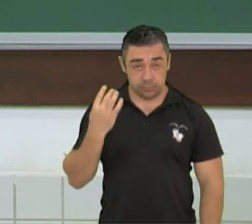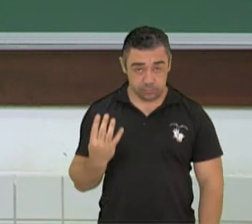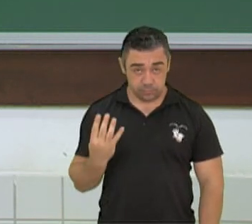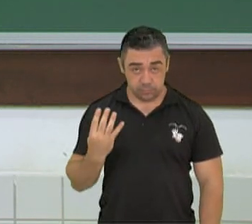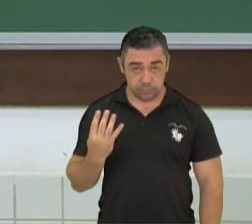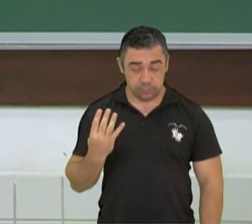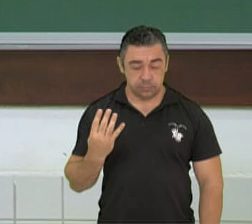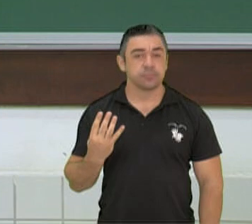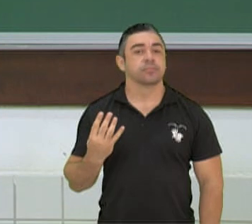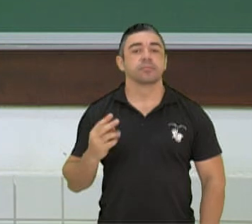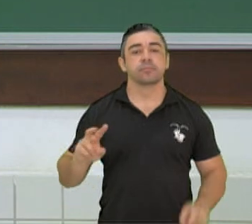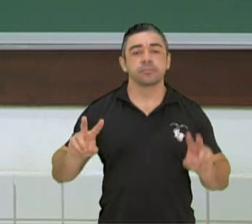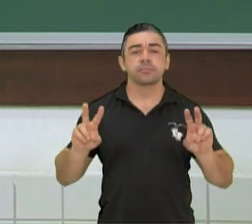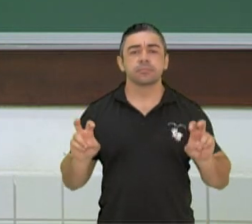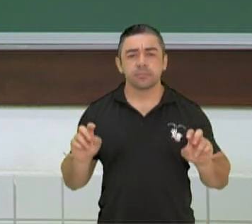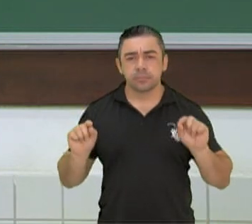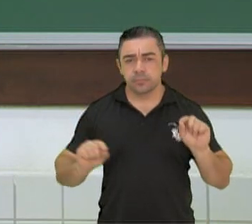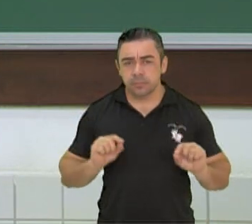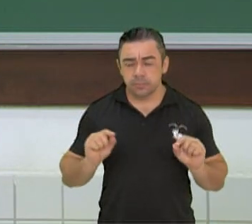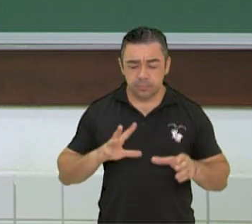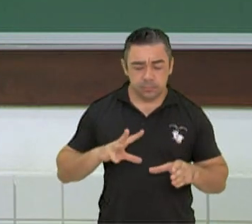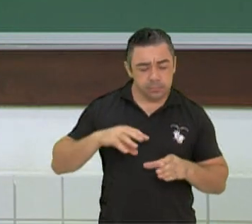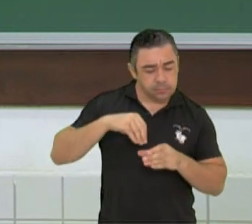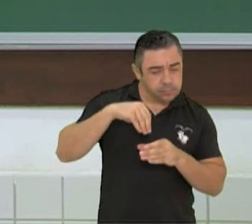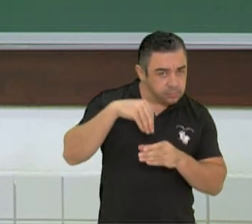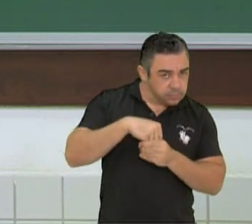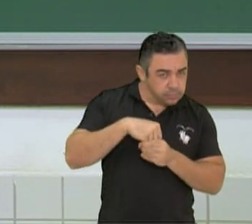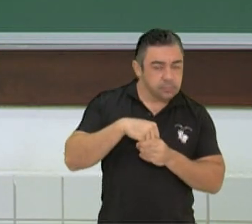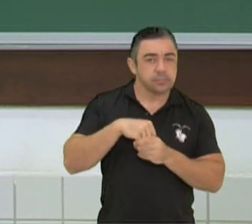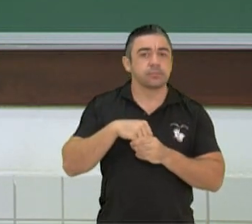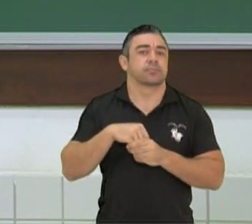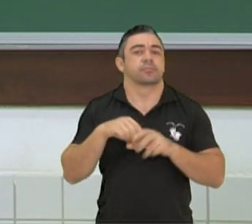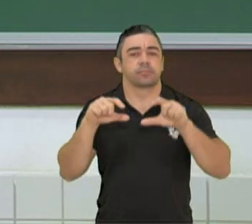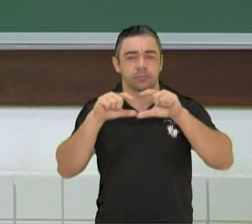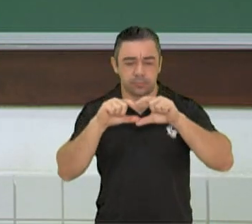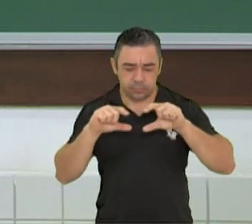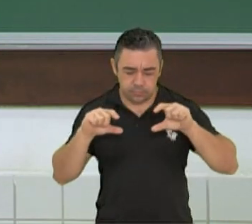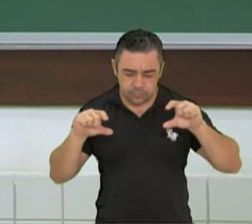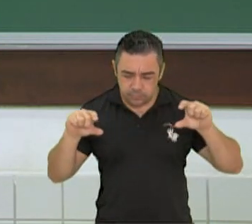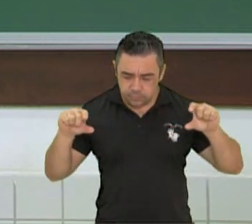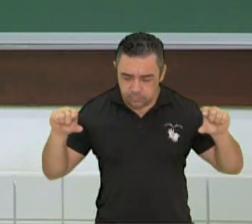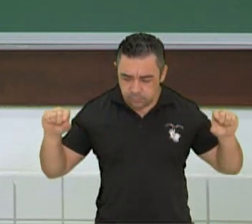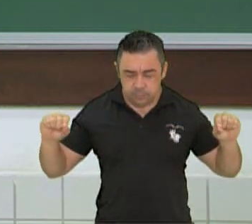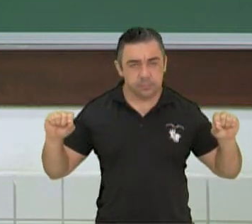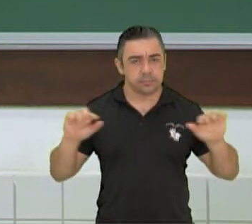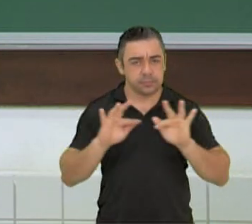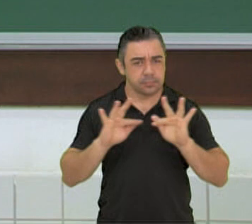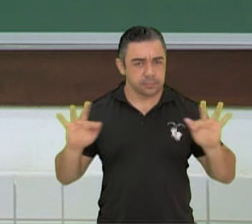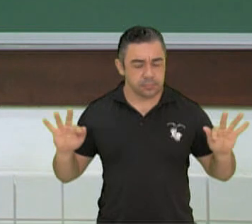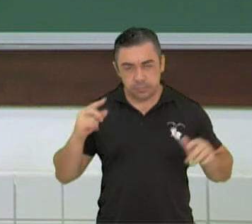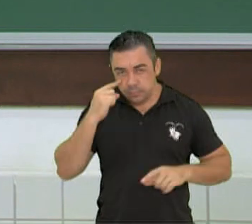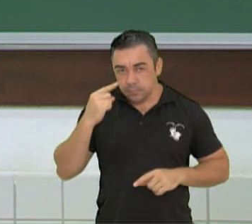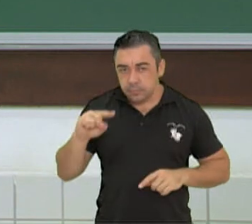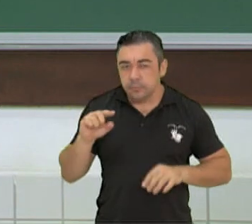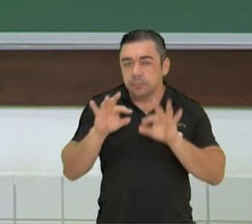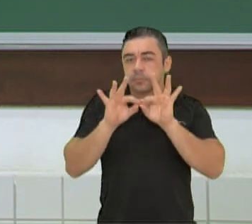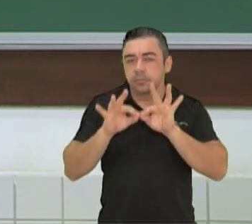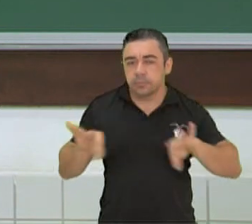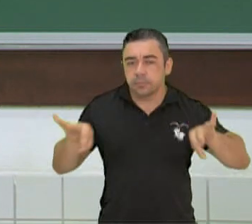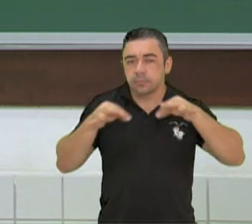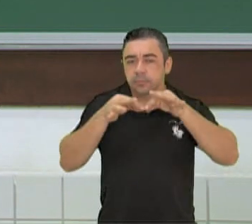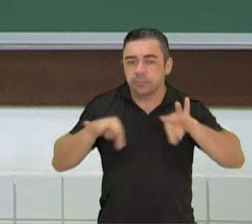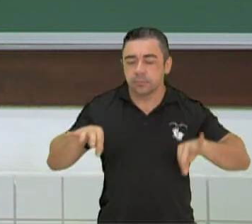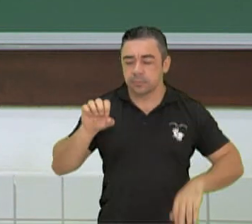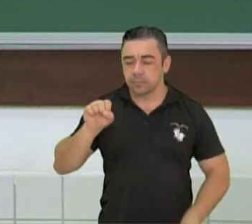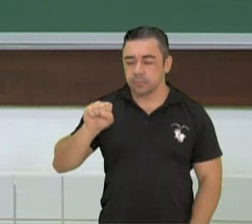164, termos, integrantes, acessórios, ou seja, trabalhando a nossa sintaxe ali, né?